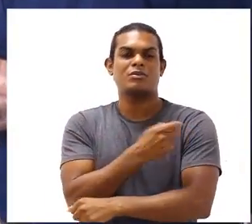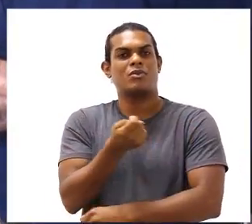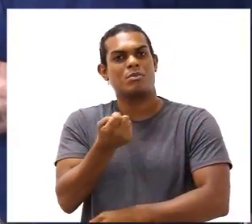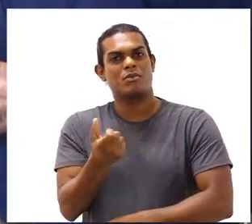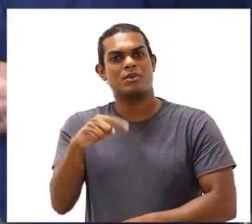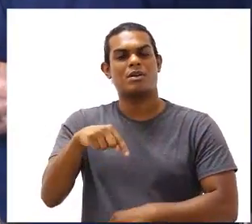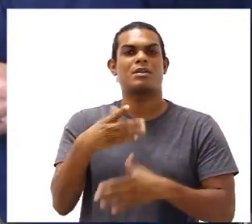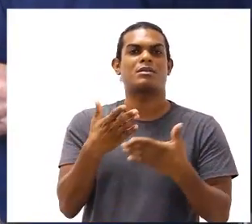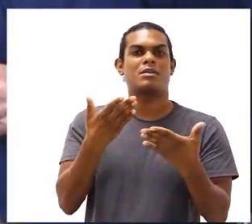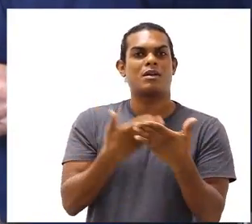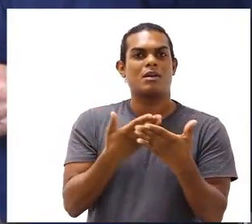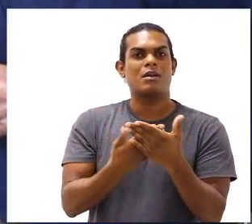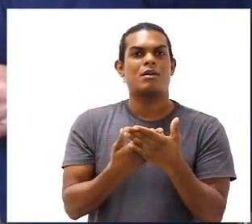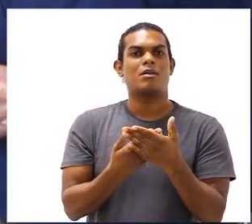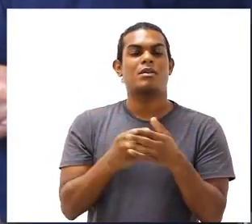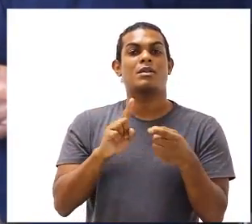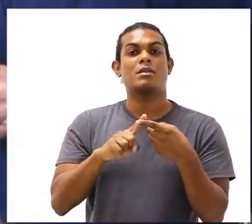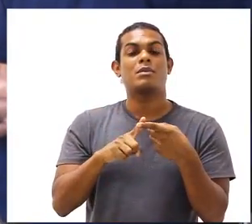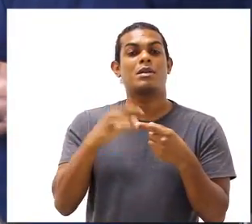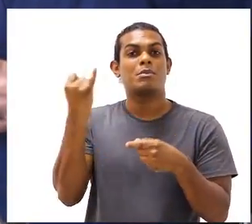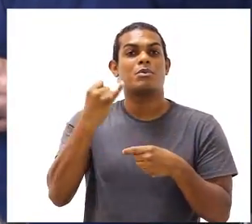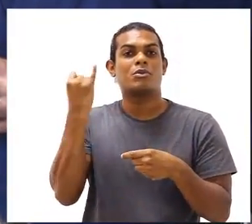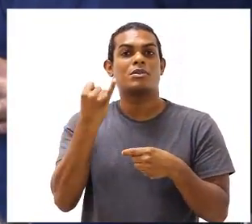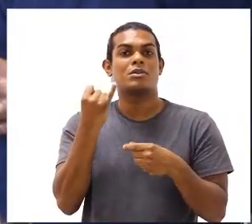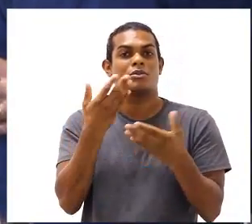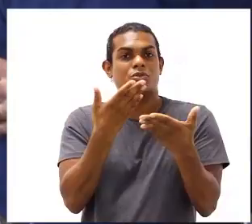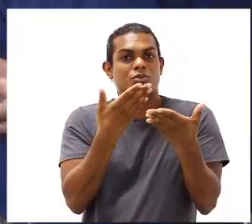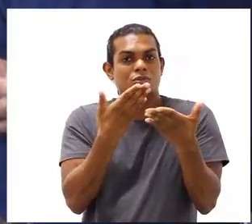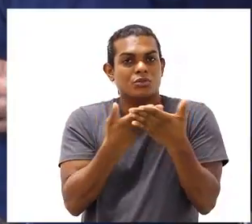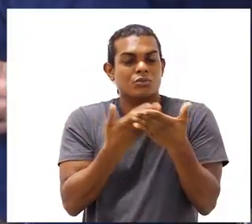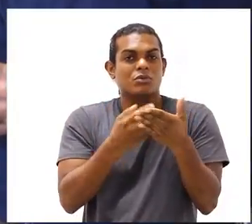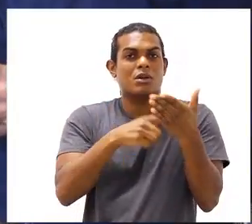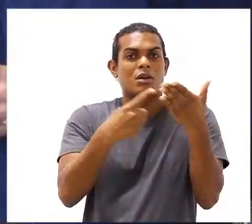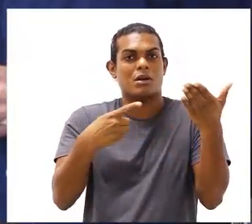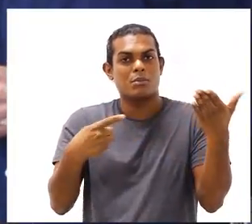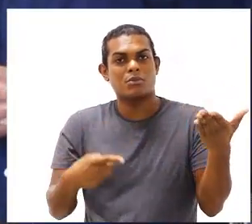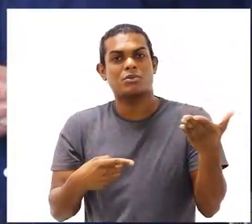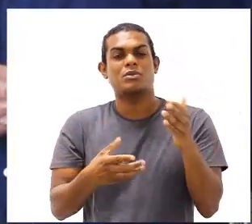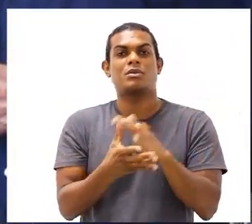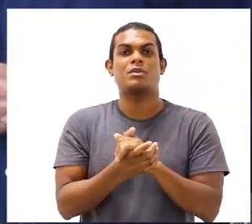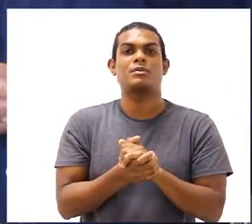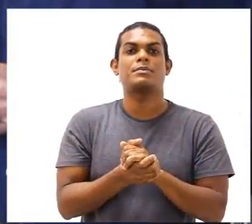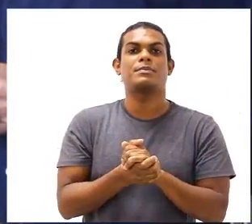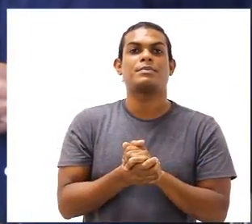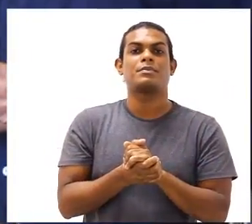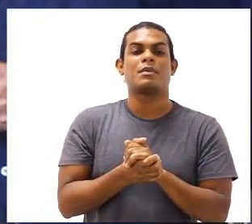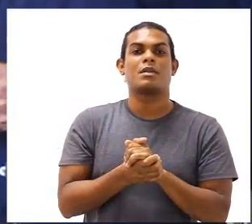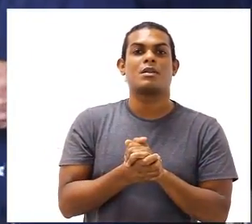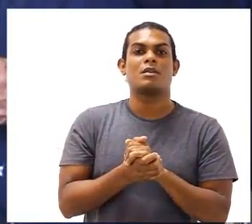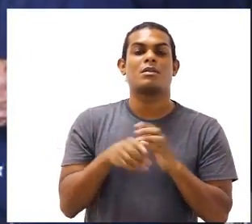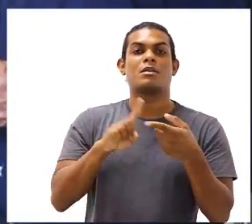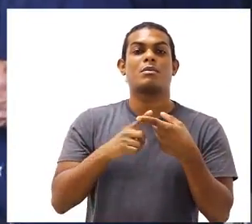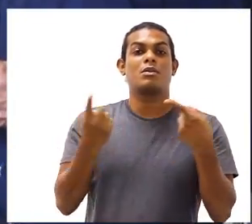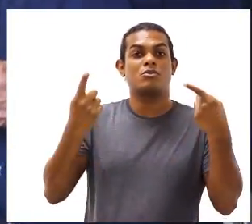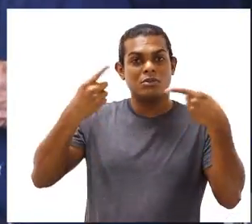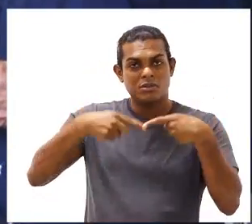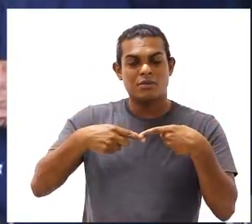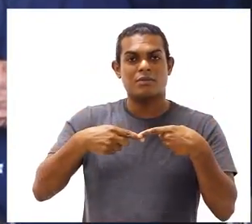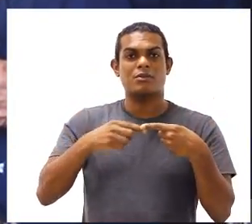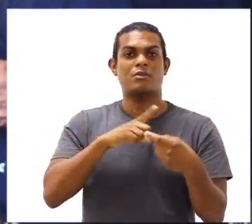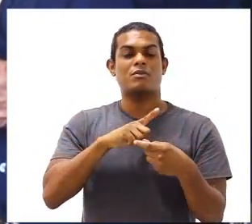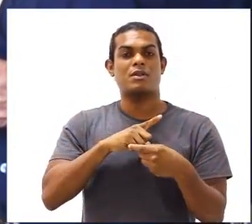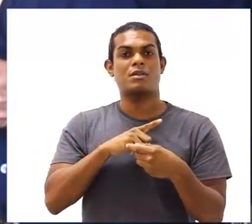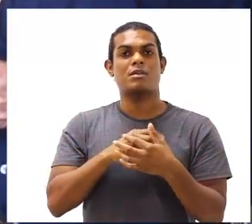aula. Gente, não esqueçam também de ver o material didático, né? E acompanhar os desafios que a gente vai ter ao longo das aulas